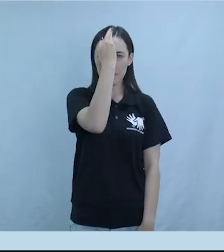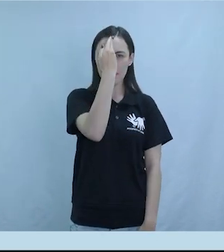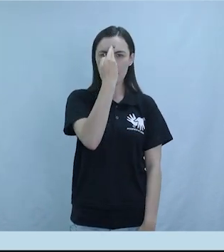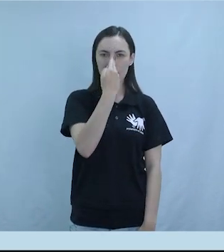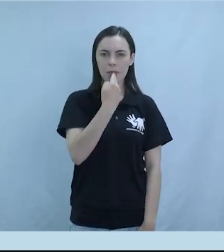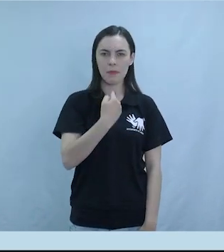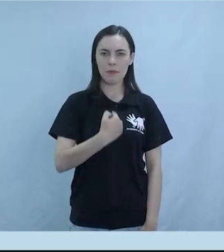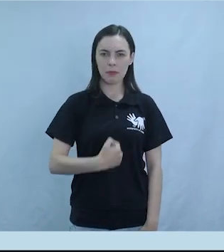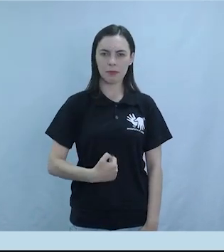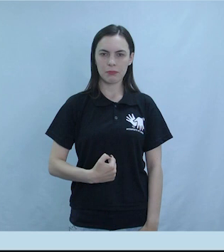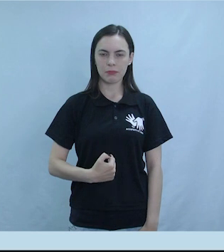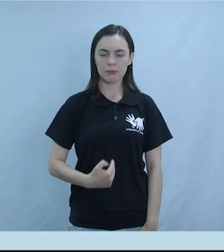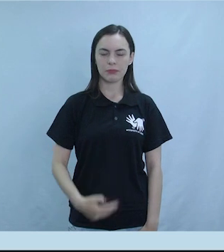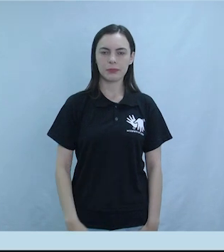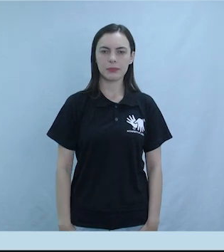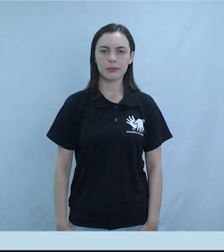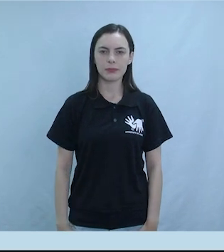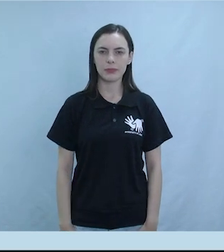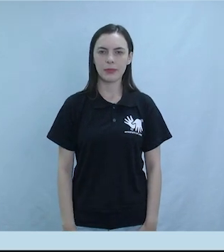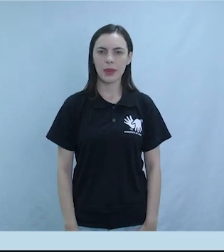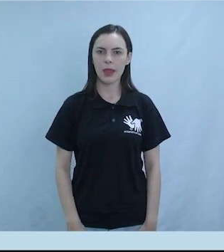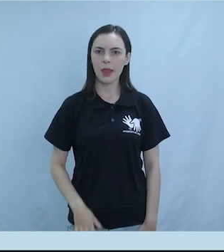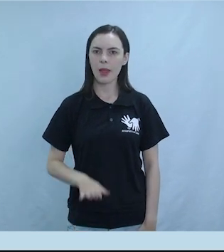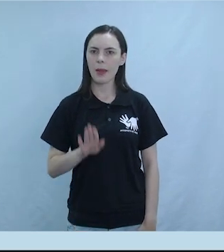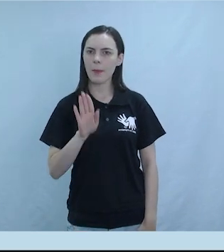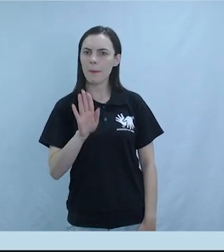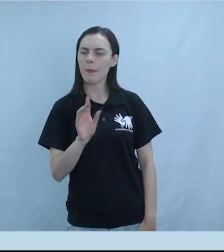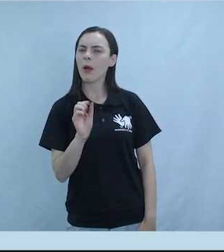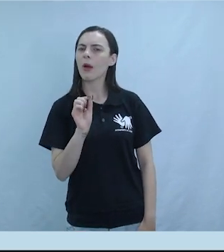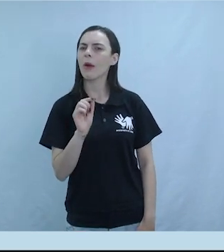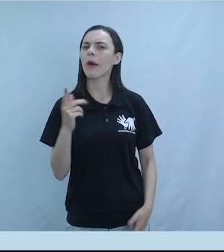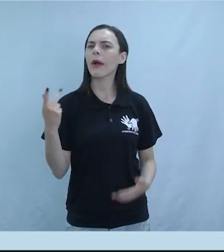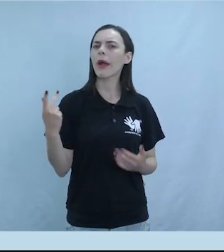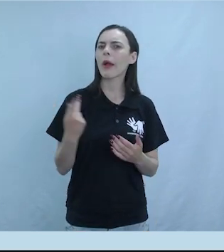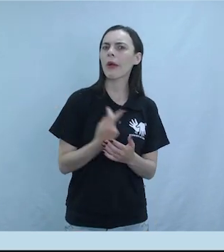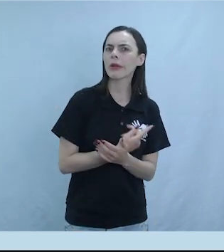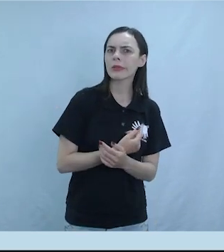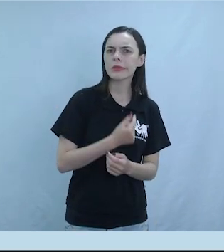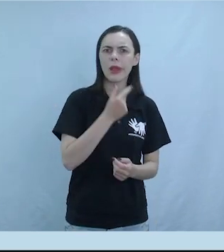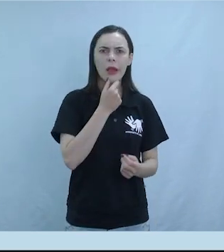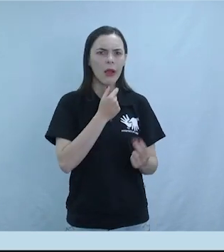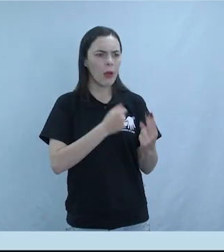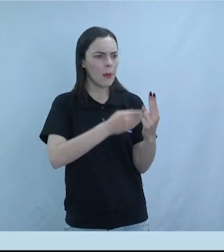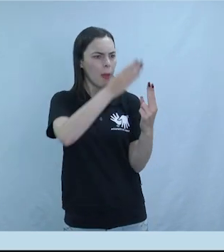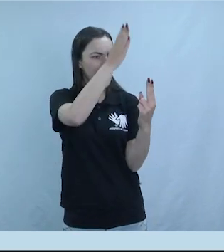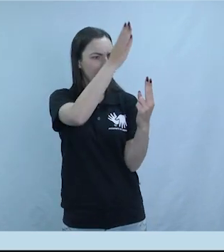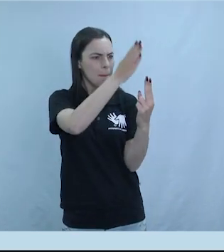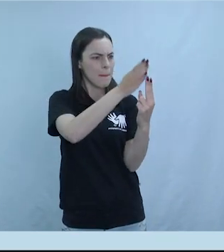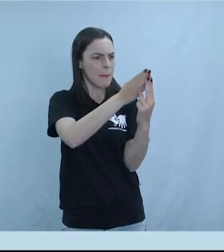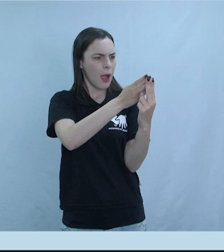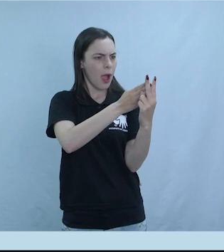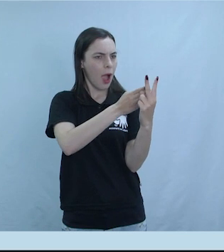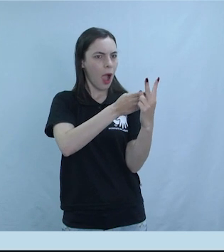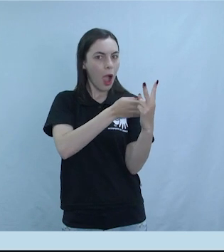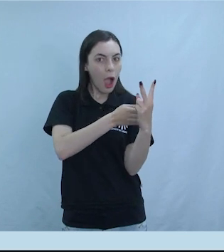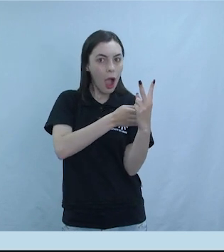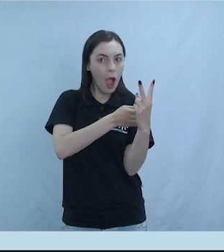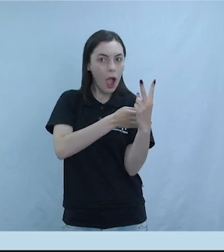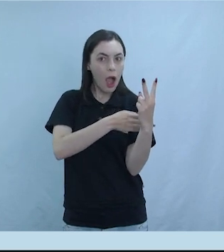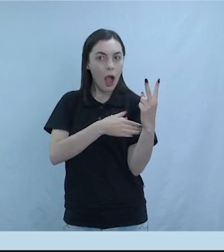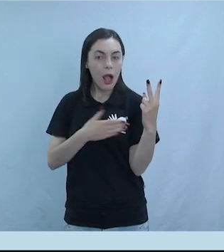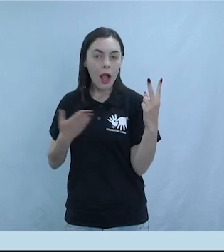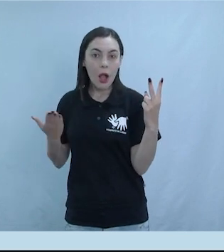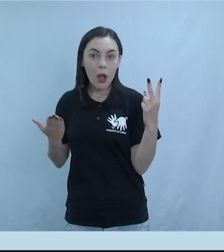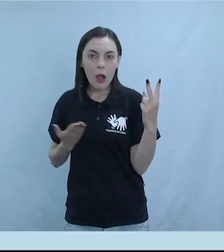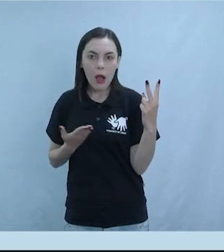cabeça até o umbigo. Mas então, o homem se reproduziu, transformando-se